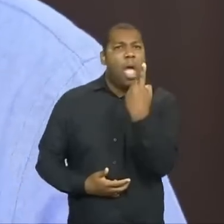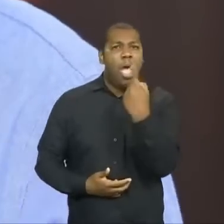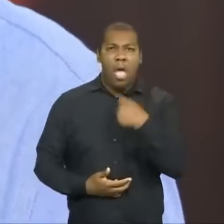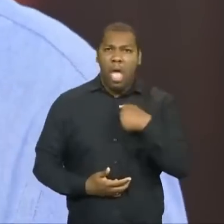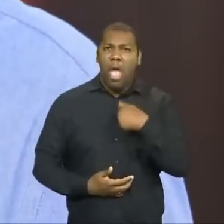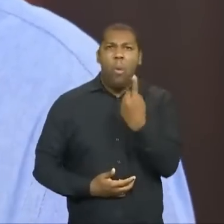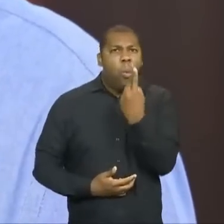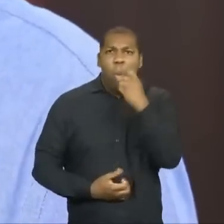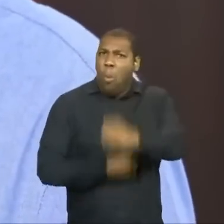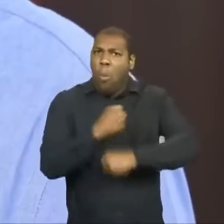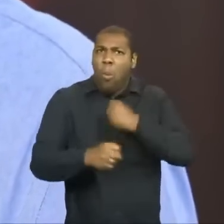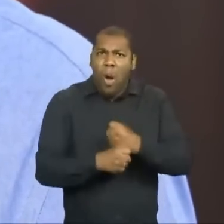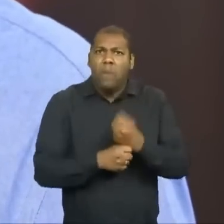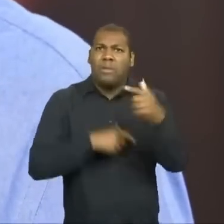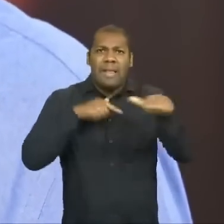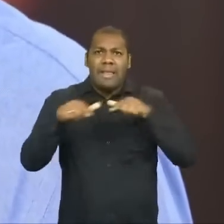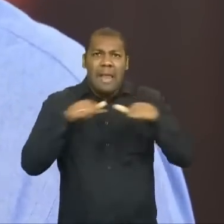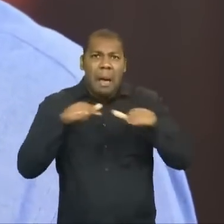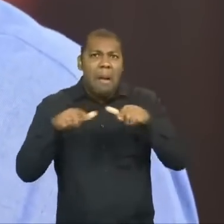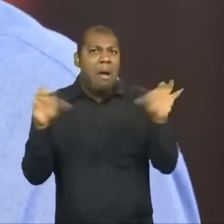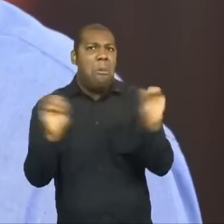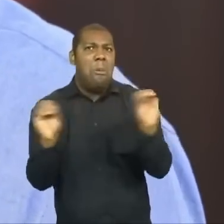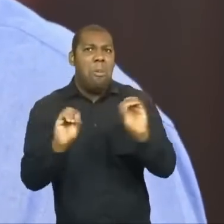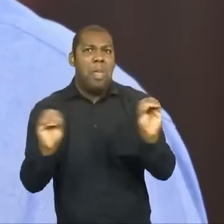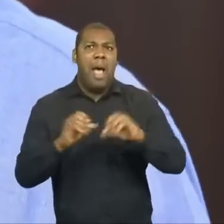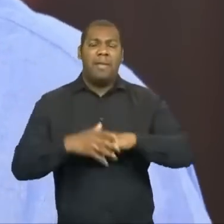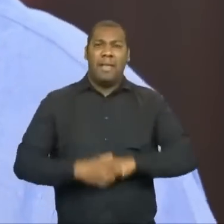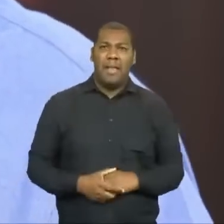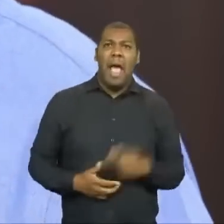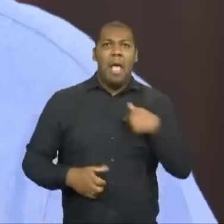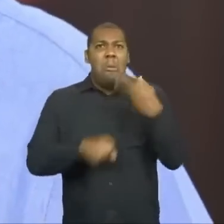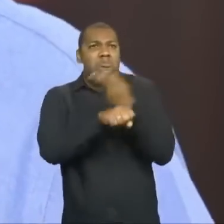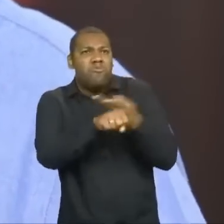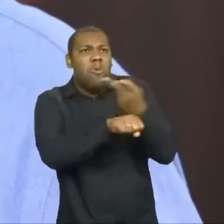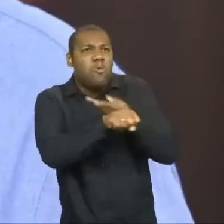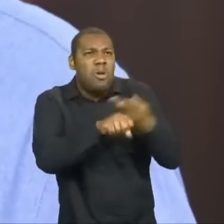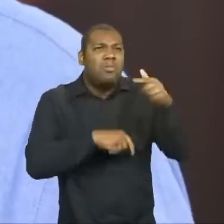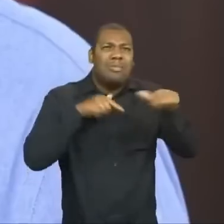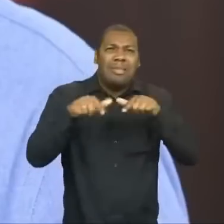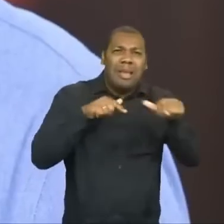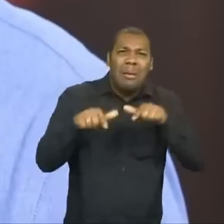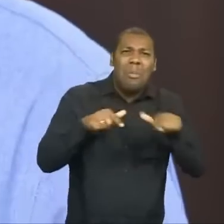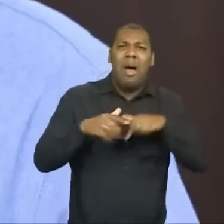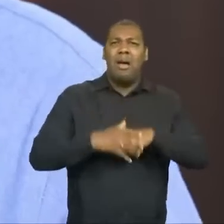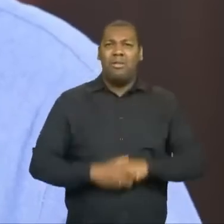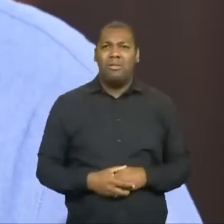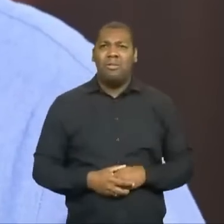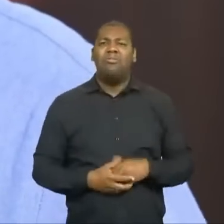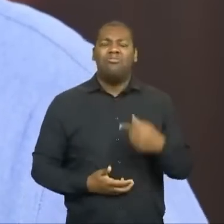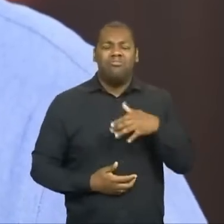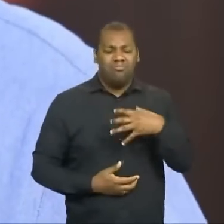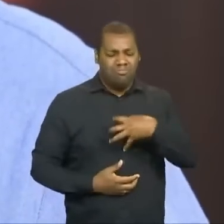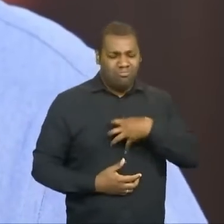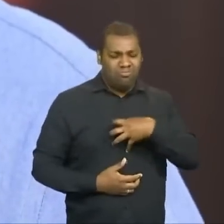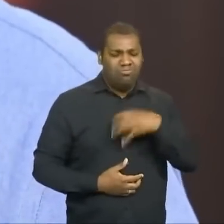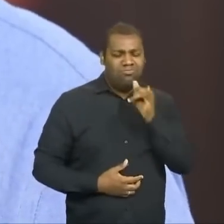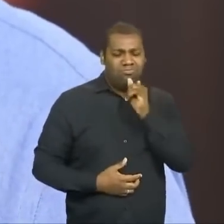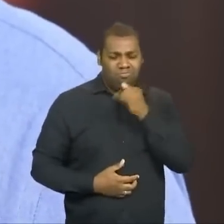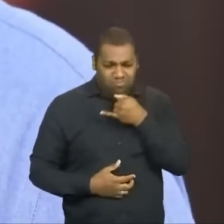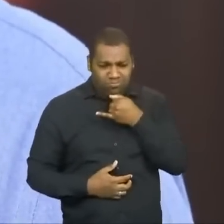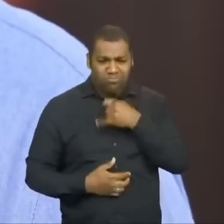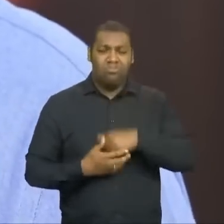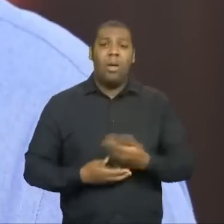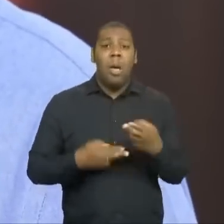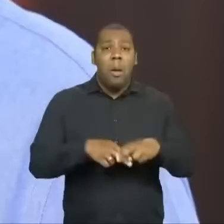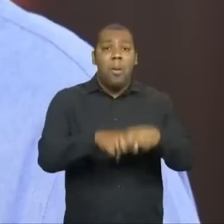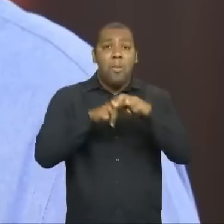tarde, cansado, sem, sabe, o emprego. Então, o emprego é uma coisa muito importante e eu quero te dizer que